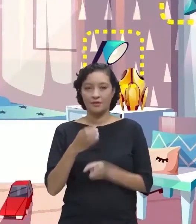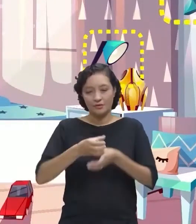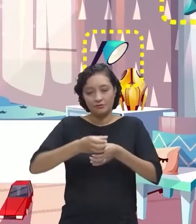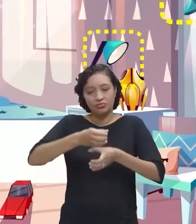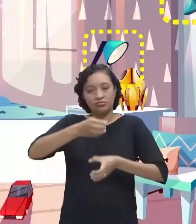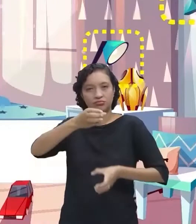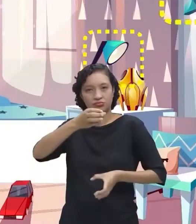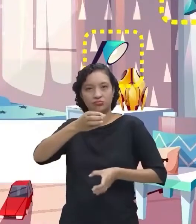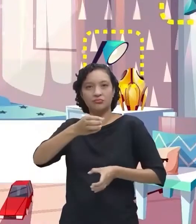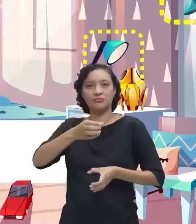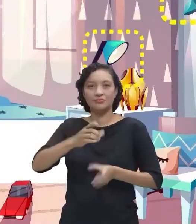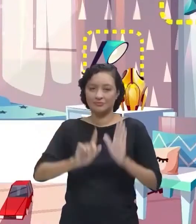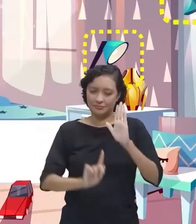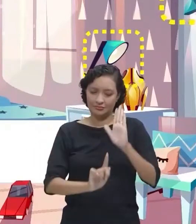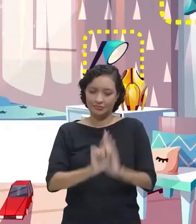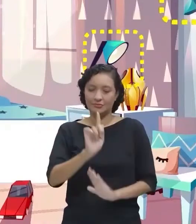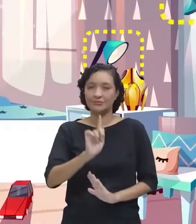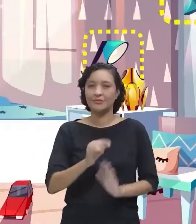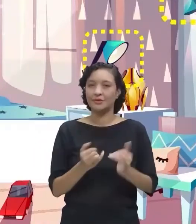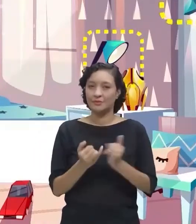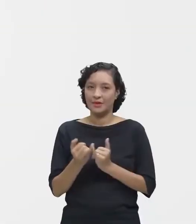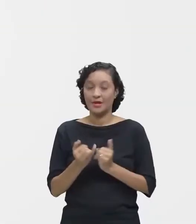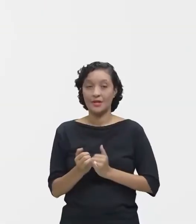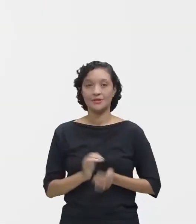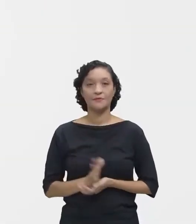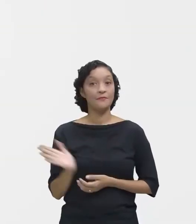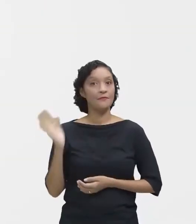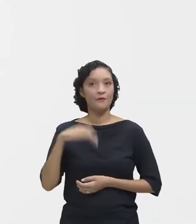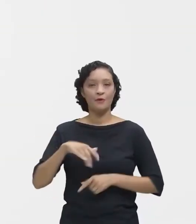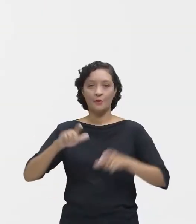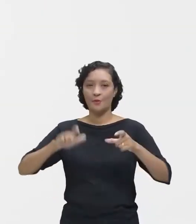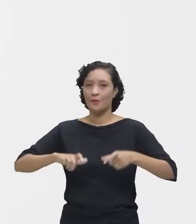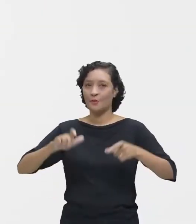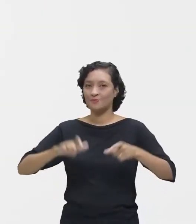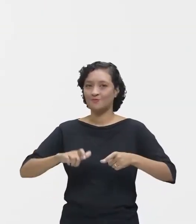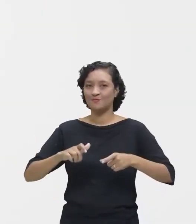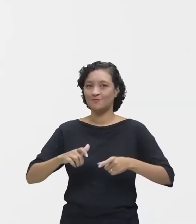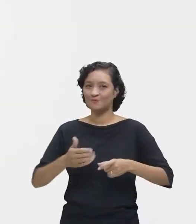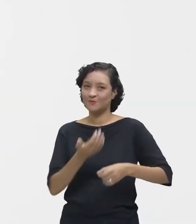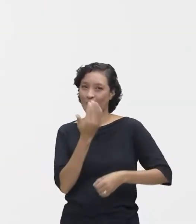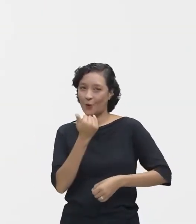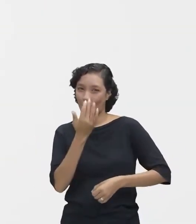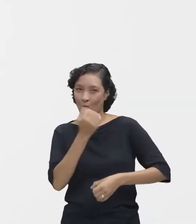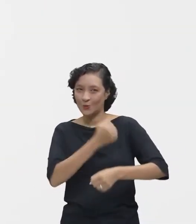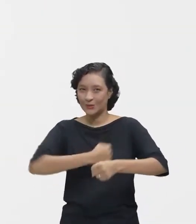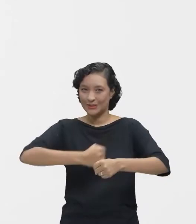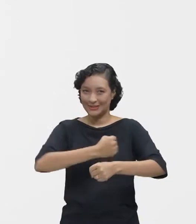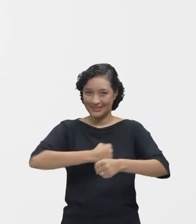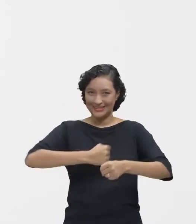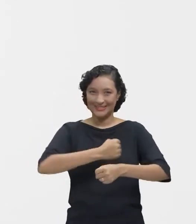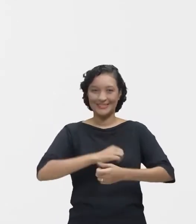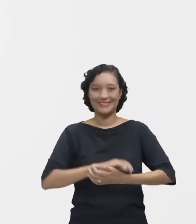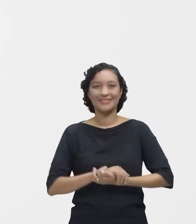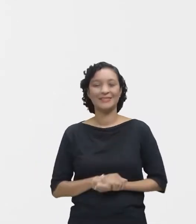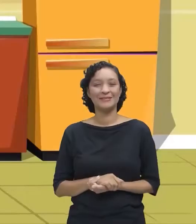comprido. Vamos para outro cômodo? Vamos para a cozinha. Vamos